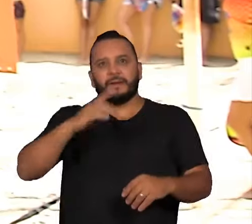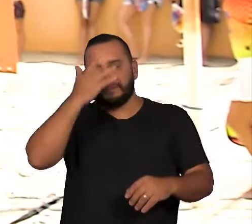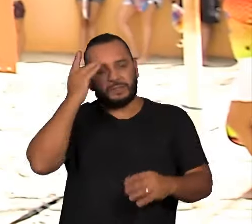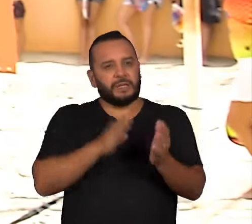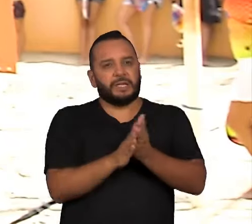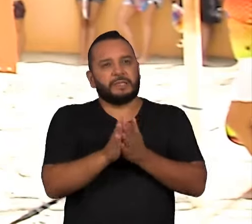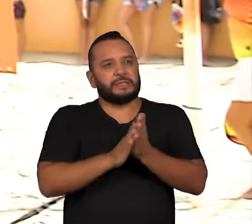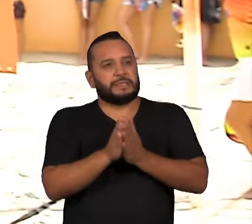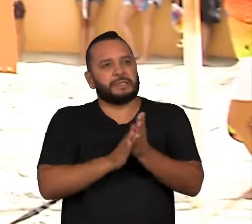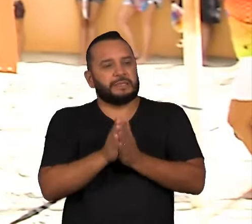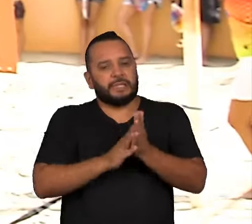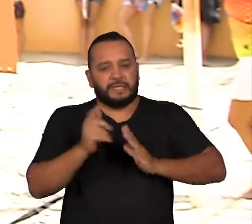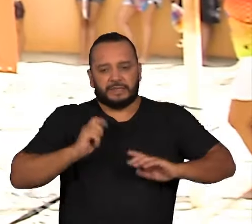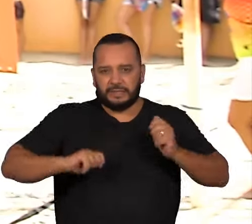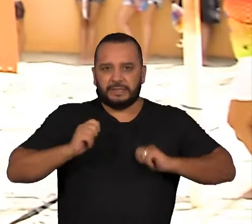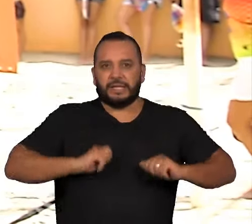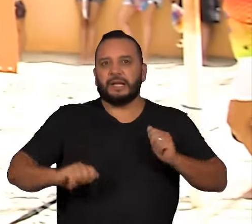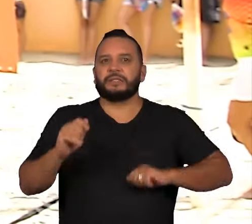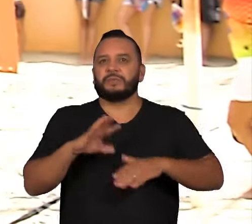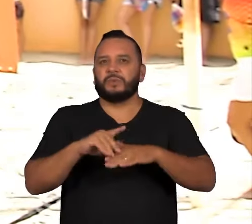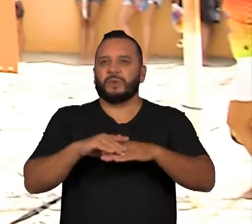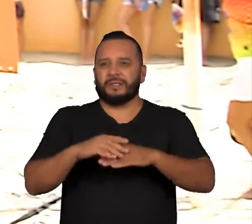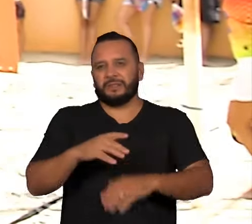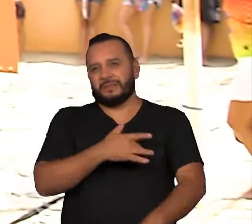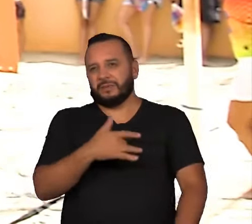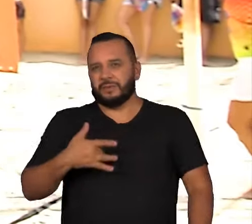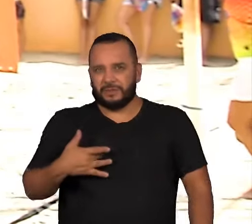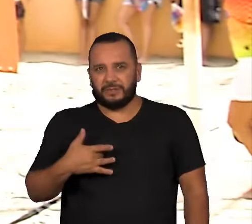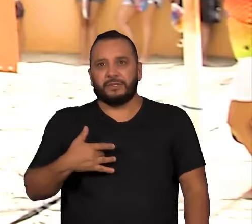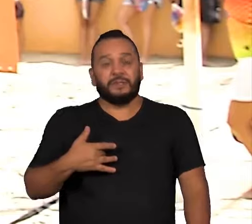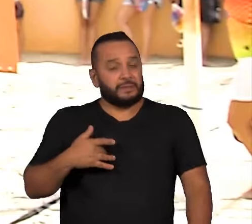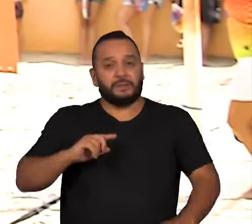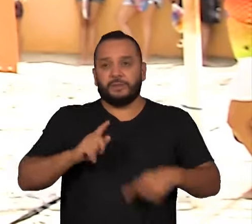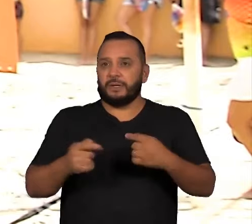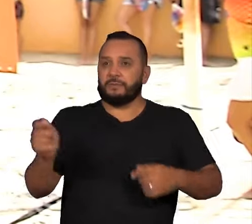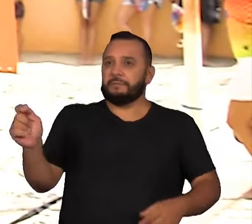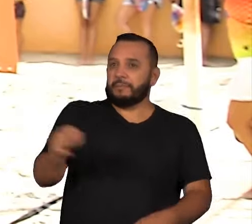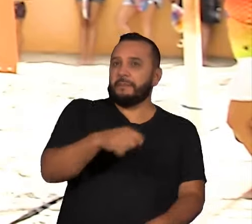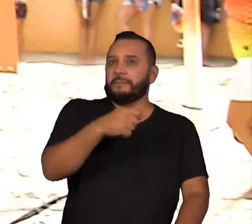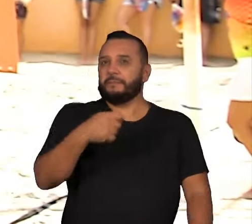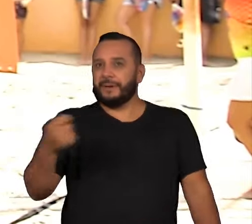ansiedade, problemas de saúde mais graves, assim, e vão chegando no beach tênis, vê a